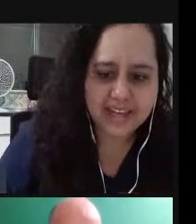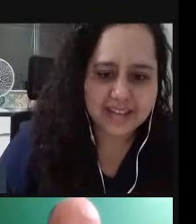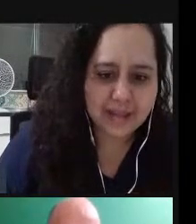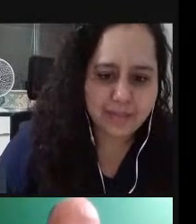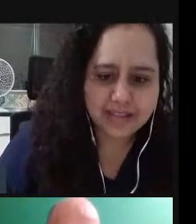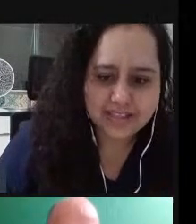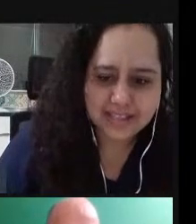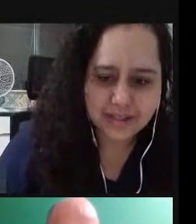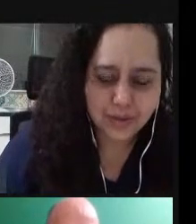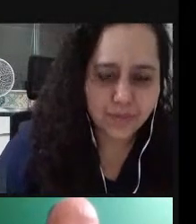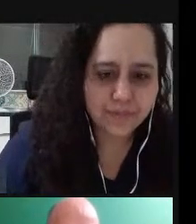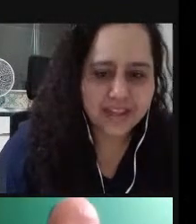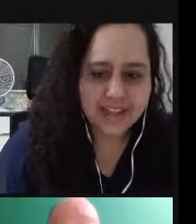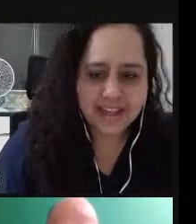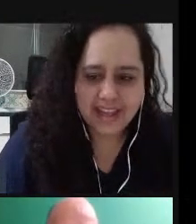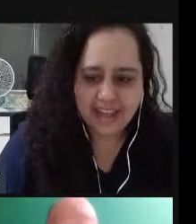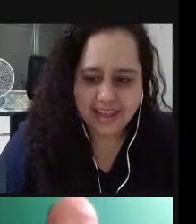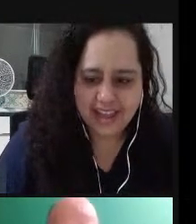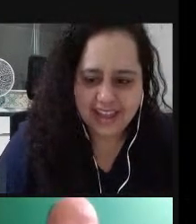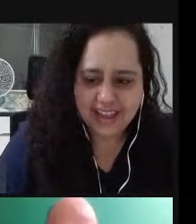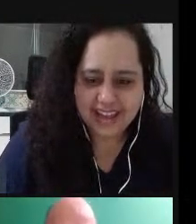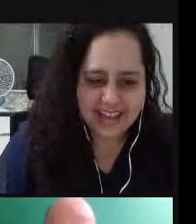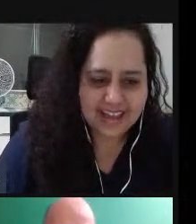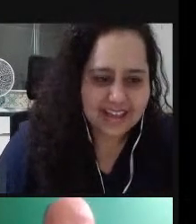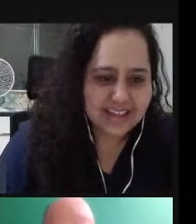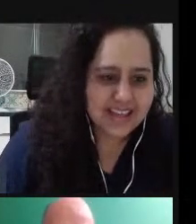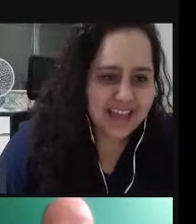focar aqui na interpretação,